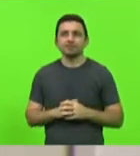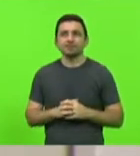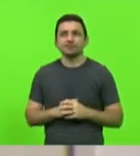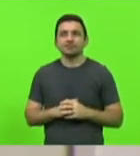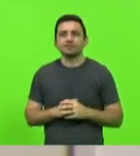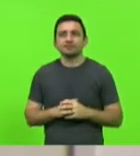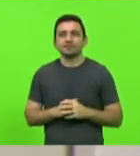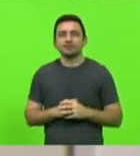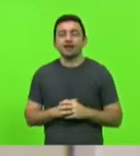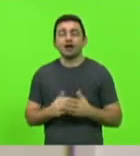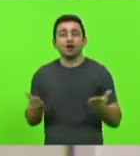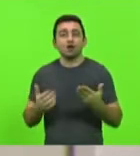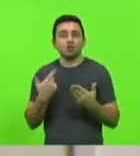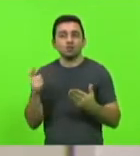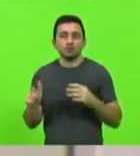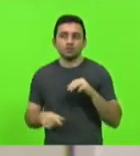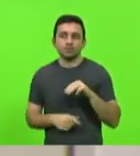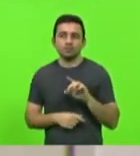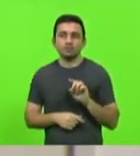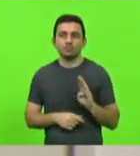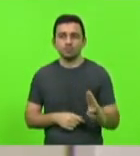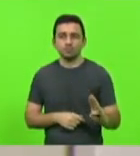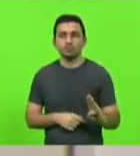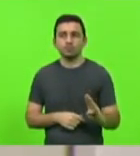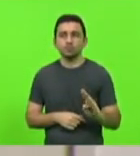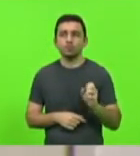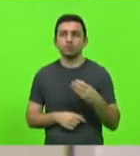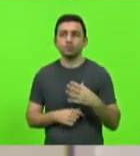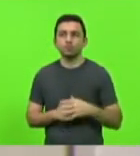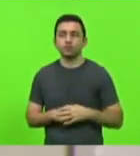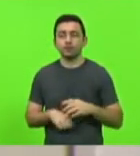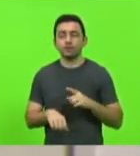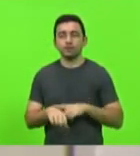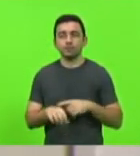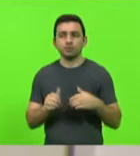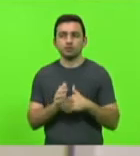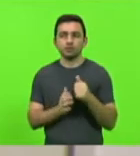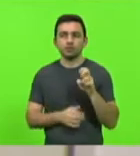Próximo bloco, bloco MDB Partido Novo, por 15 minutos.